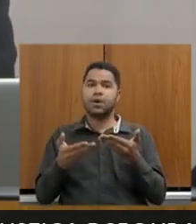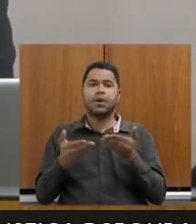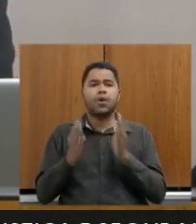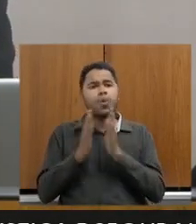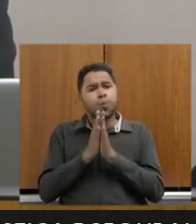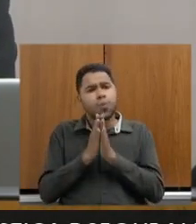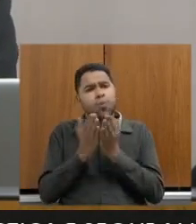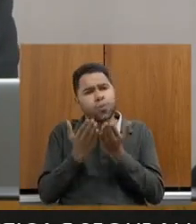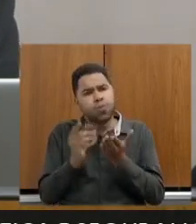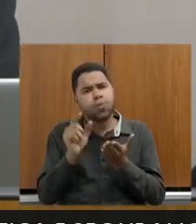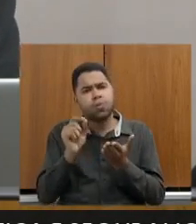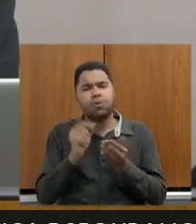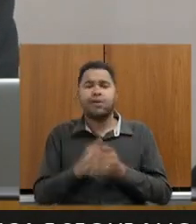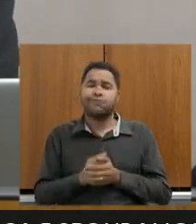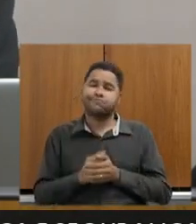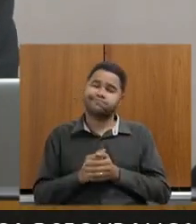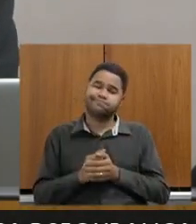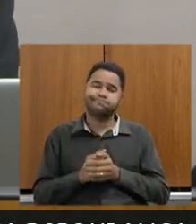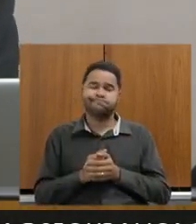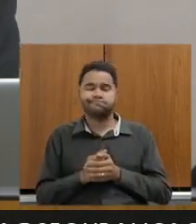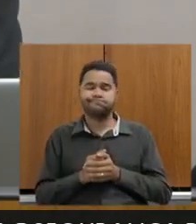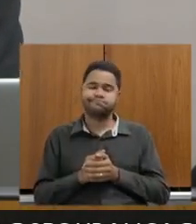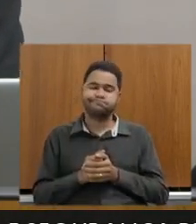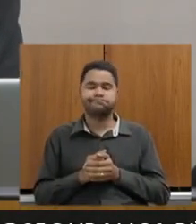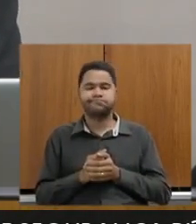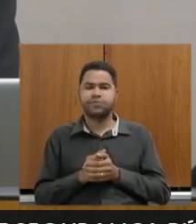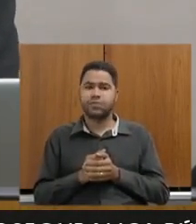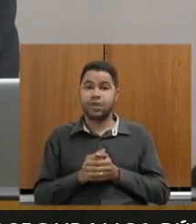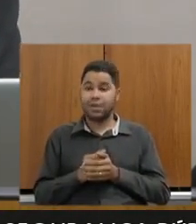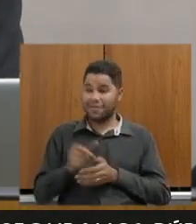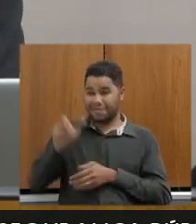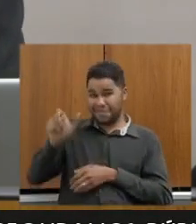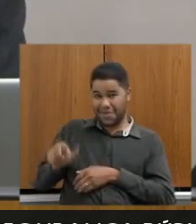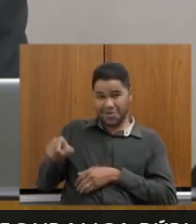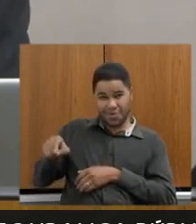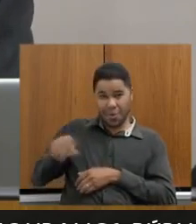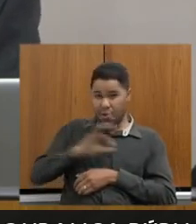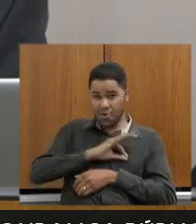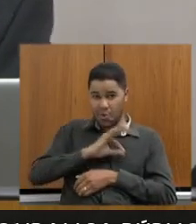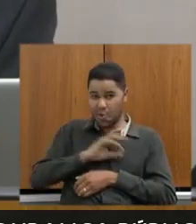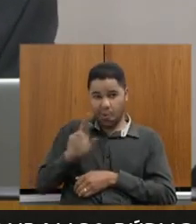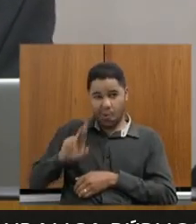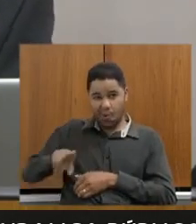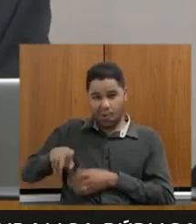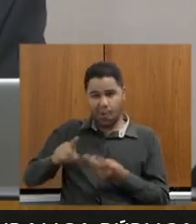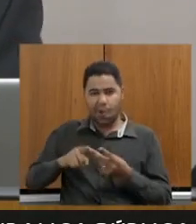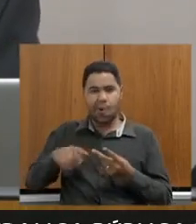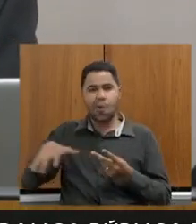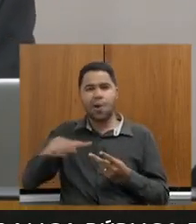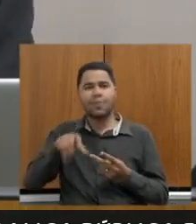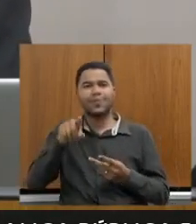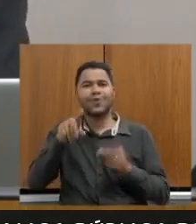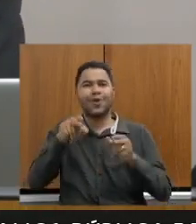apelo que a gente faz muitas vezes secretário quem não é policial de carreira o quem não é do ramo igual isso é promotor de justiça